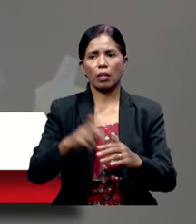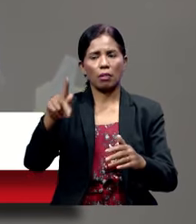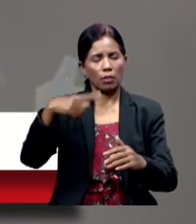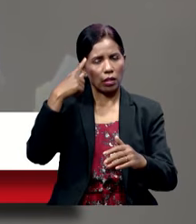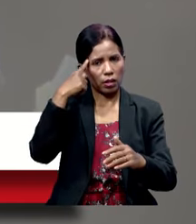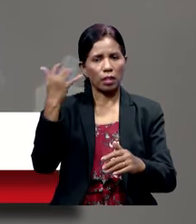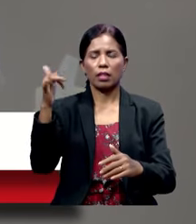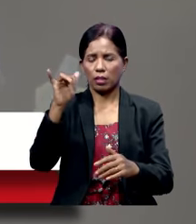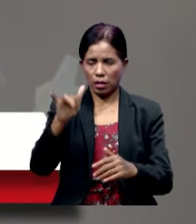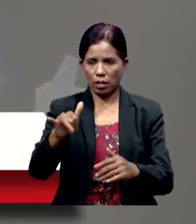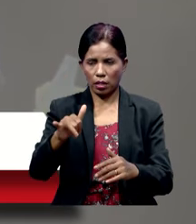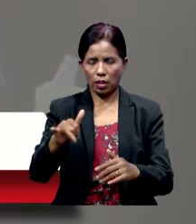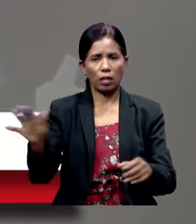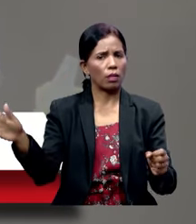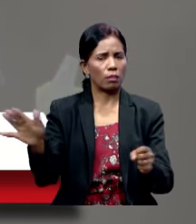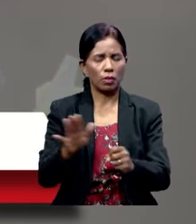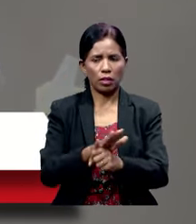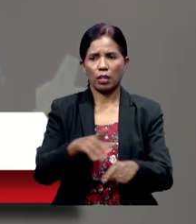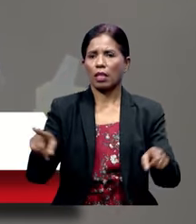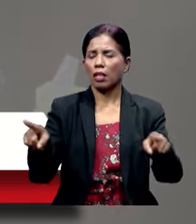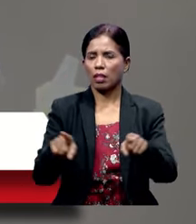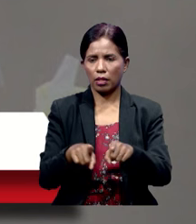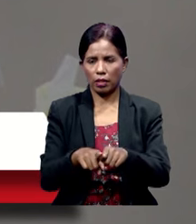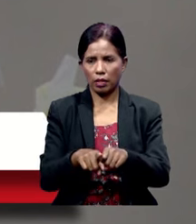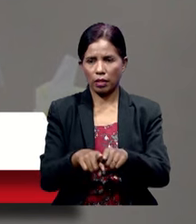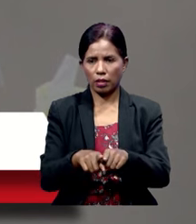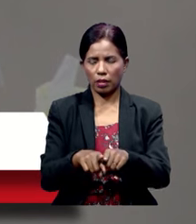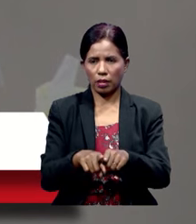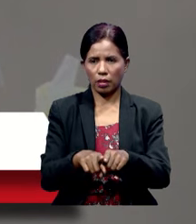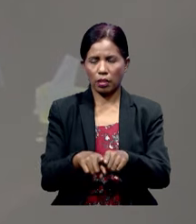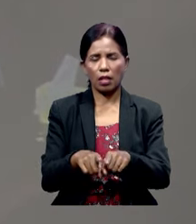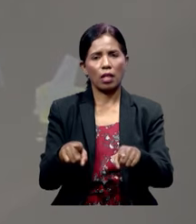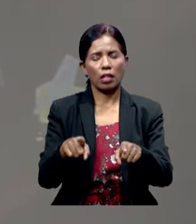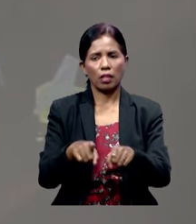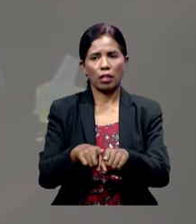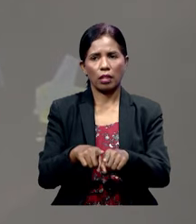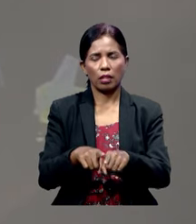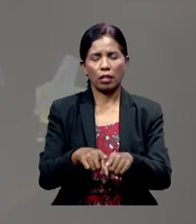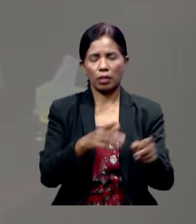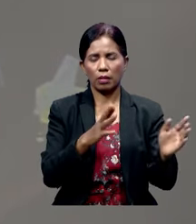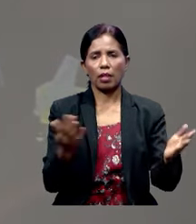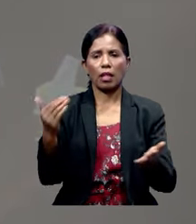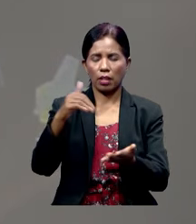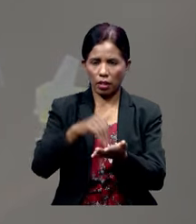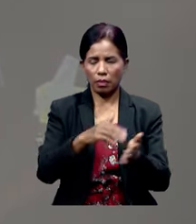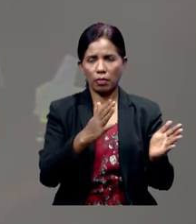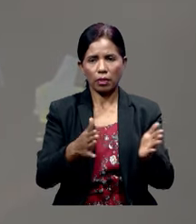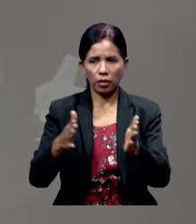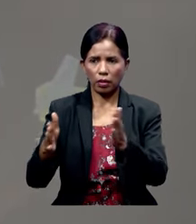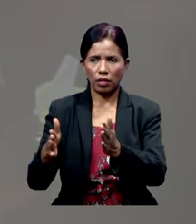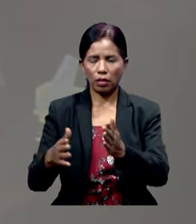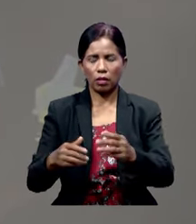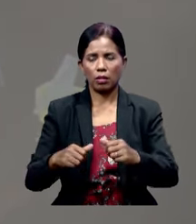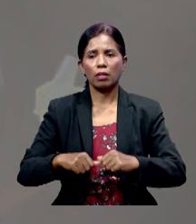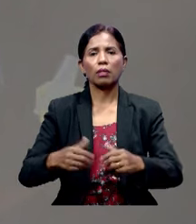sirne completamente hanesang step back ka retrocesso langkah mundur bahwa